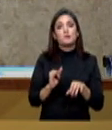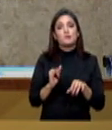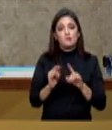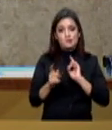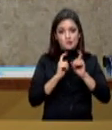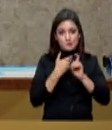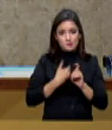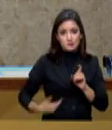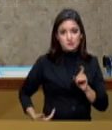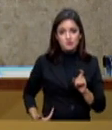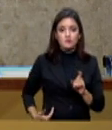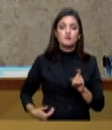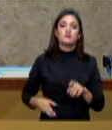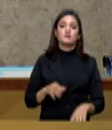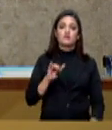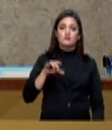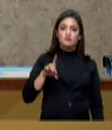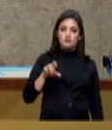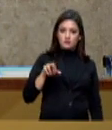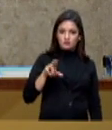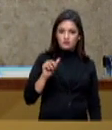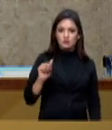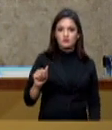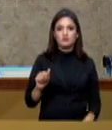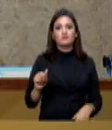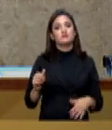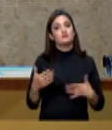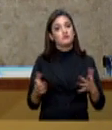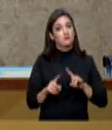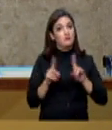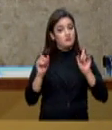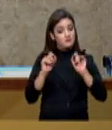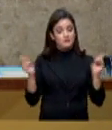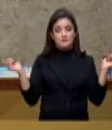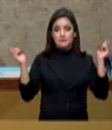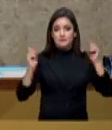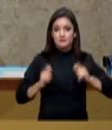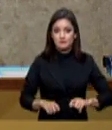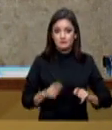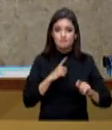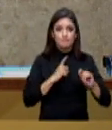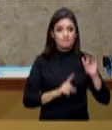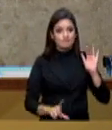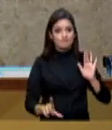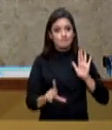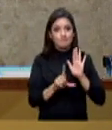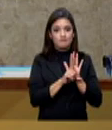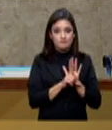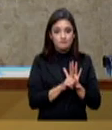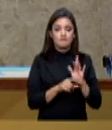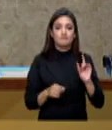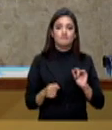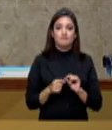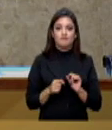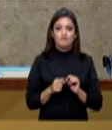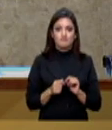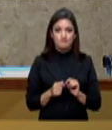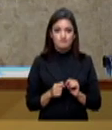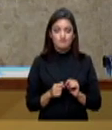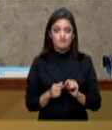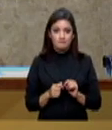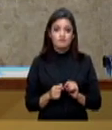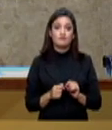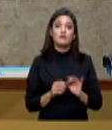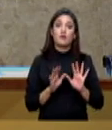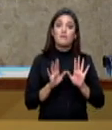e não se trata de imposição antes é uma possibilidade legal condicionada a